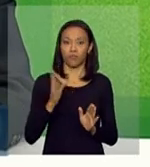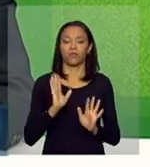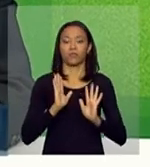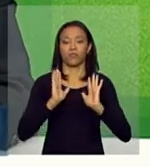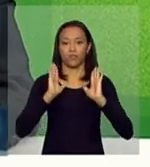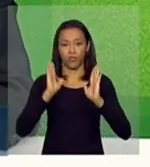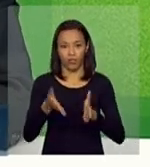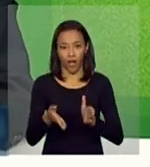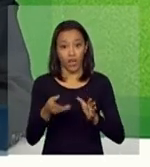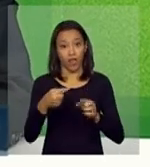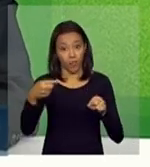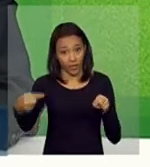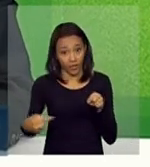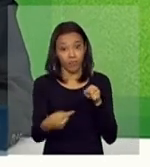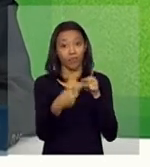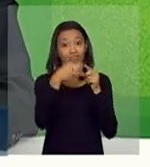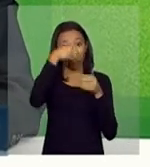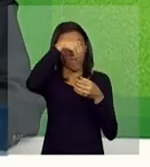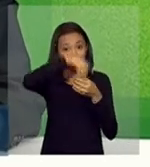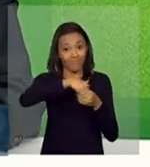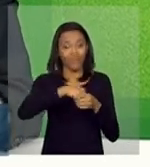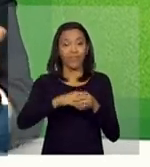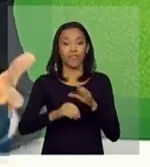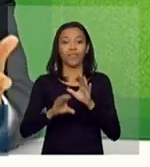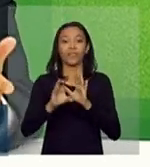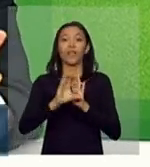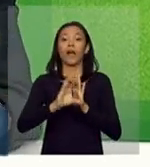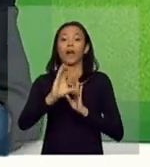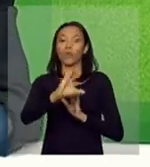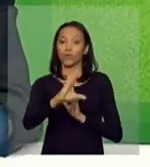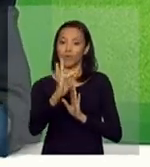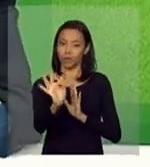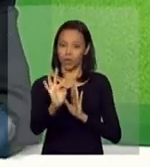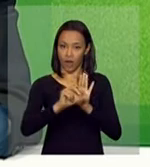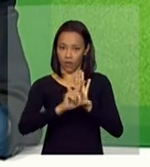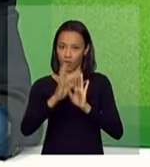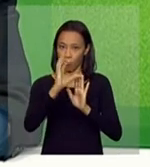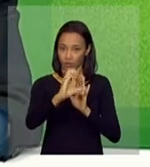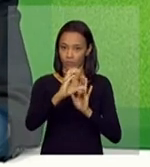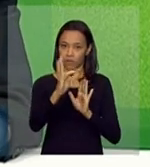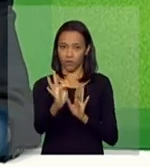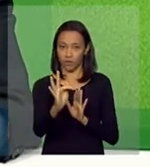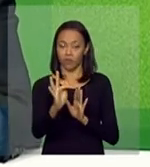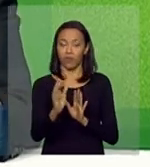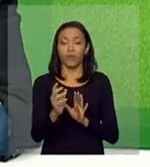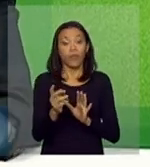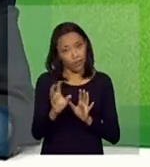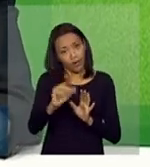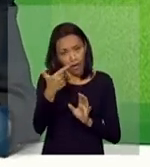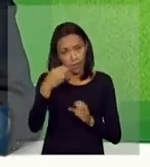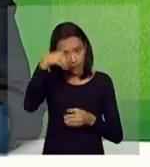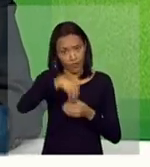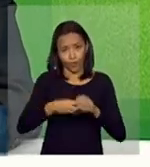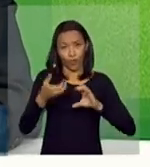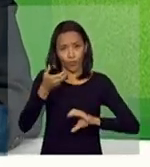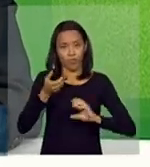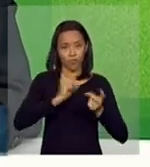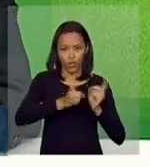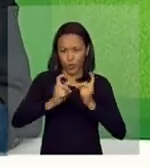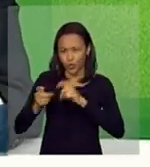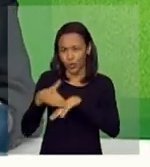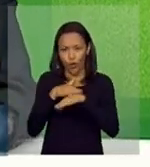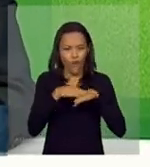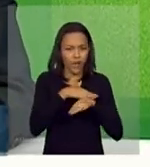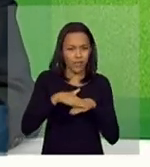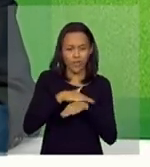prevista na Constituição da República. É claro que o Congresso pode debater e fazer suas alterações,